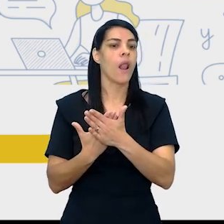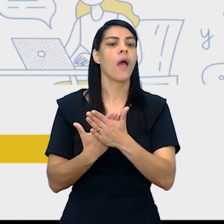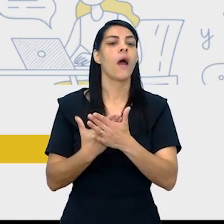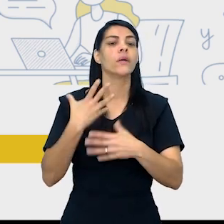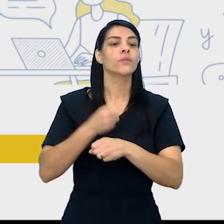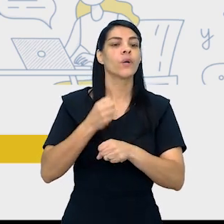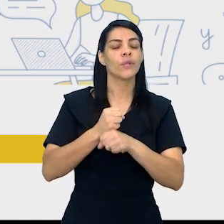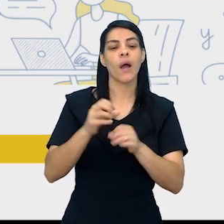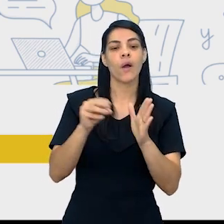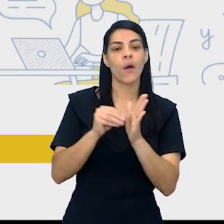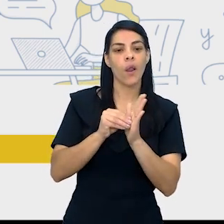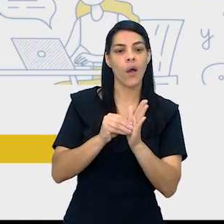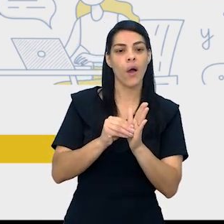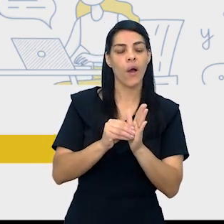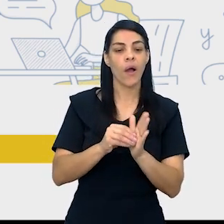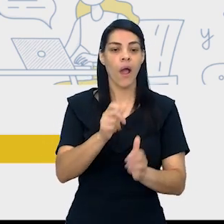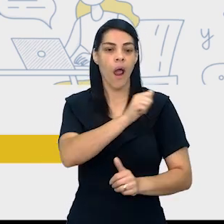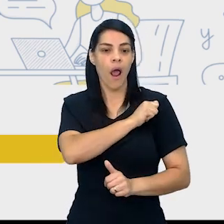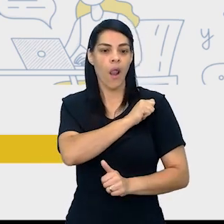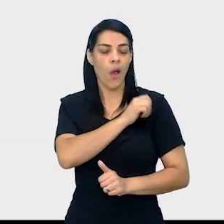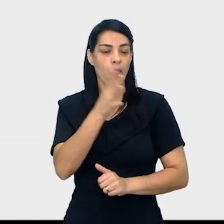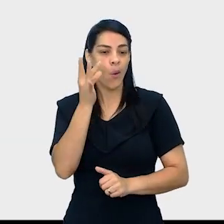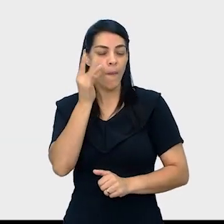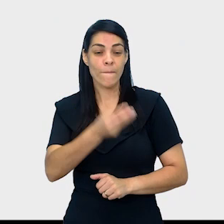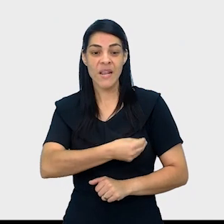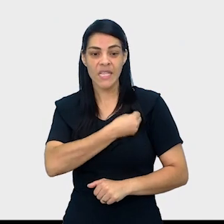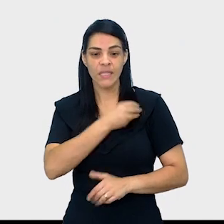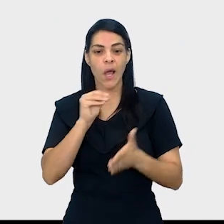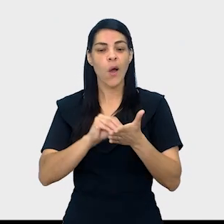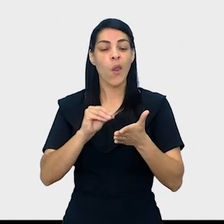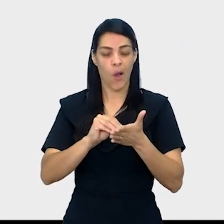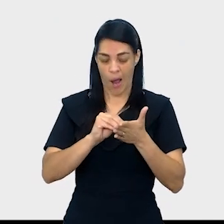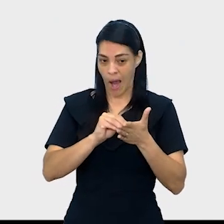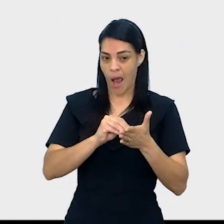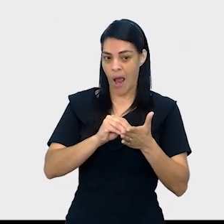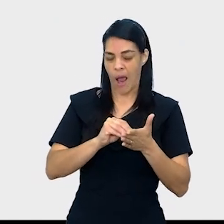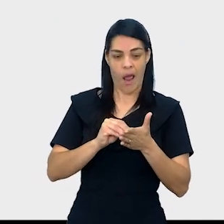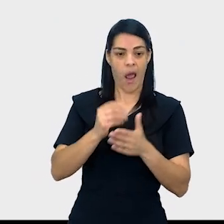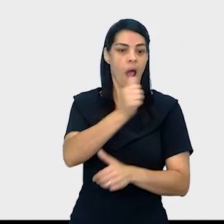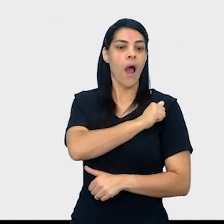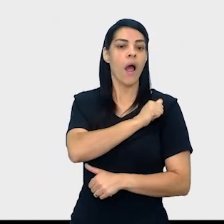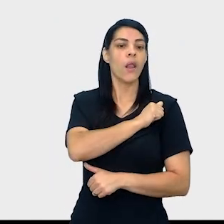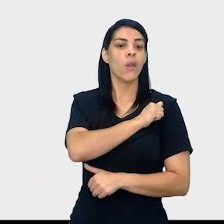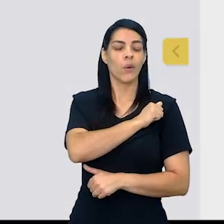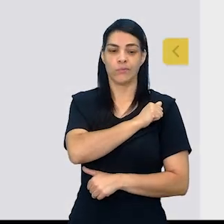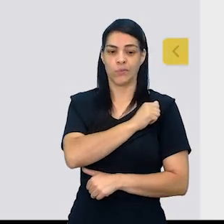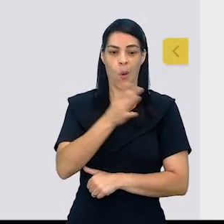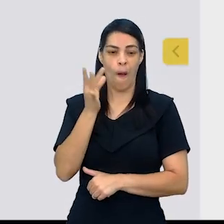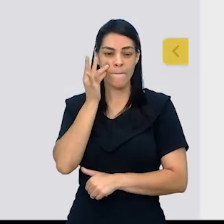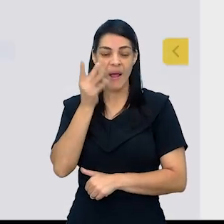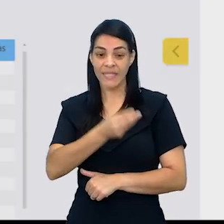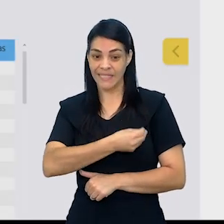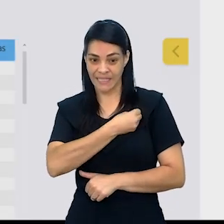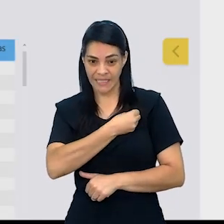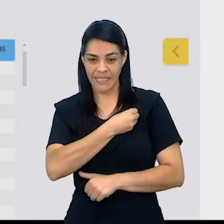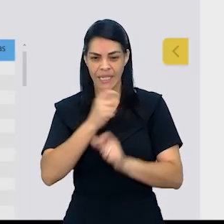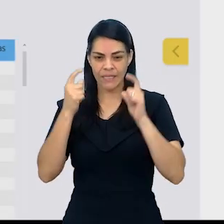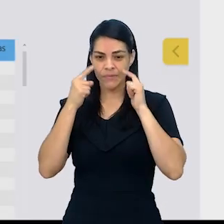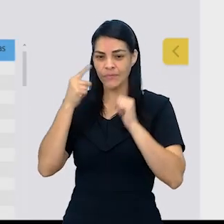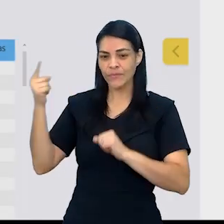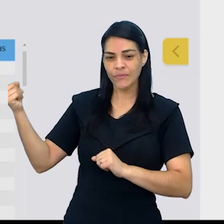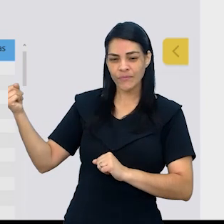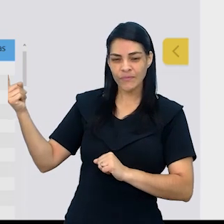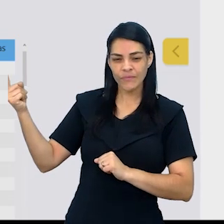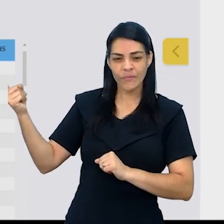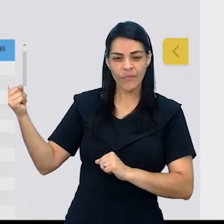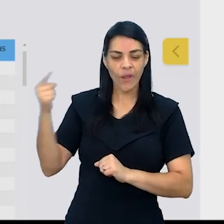aqui aluno presente Vou colocar Lu no presente então nessa nesses retângulos aqui de